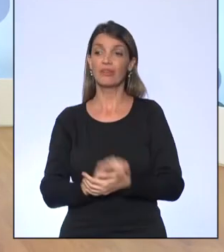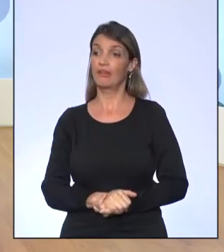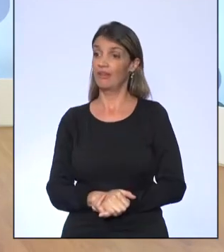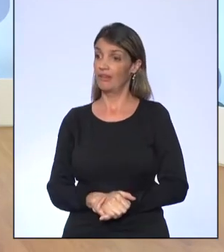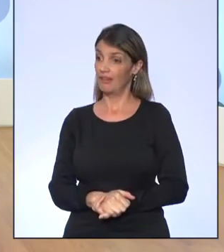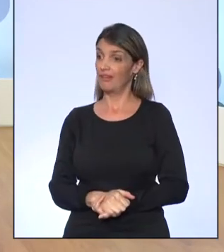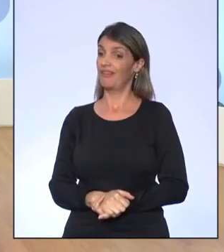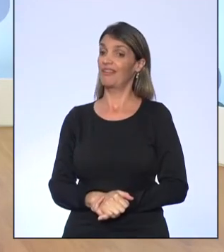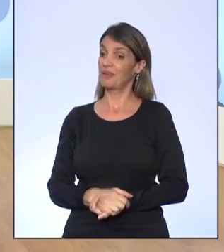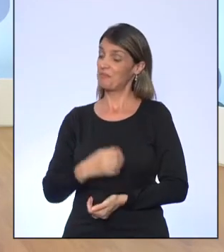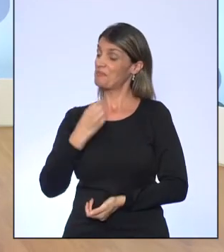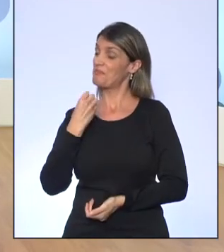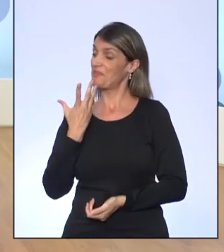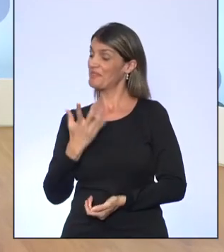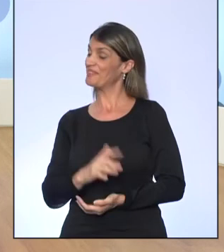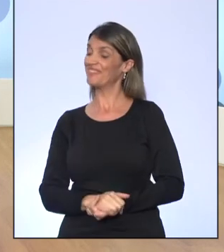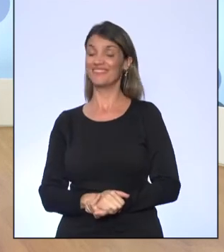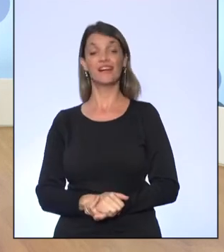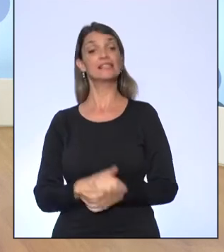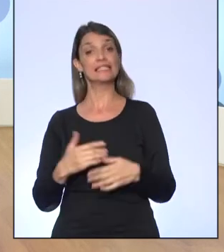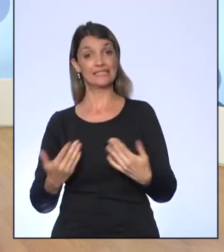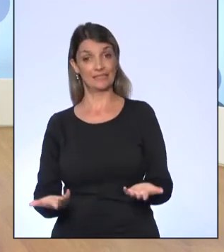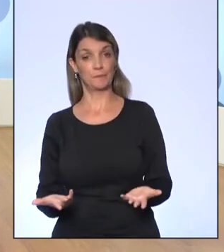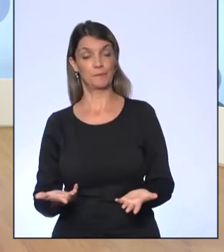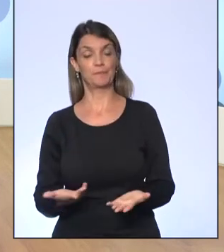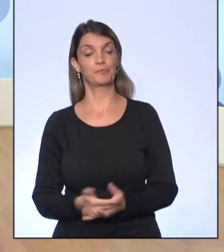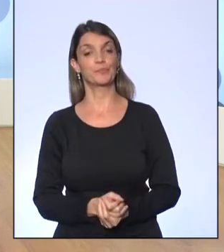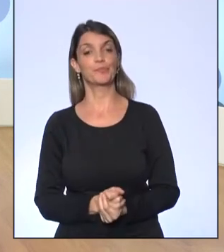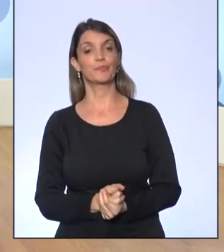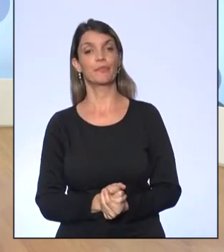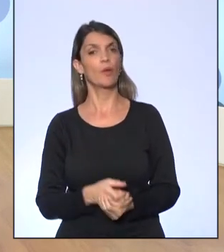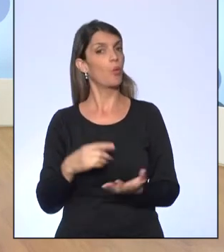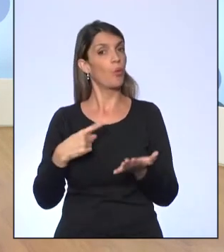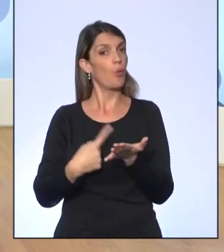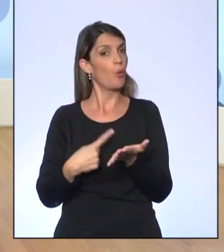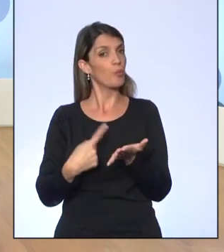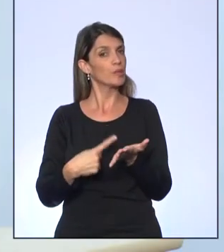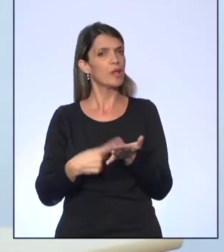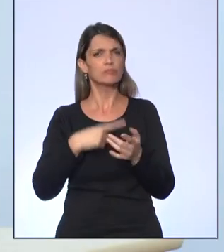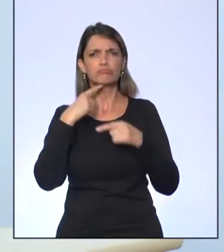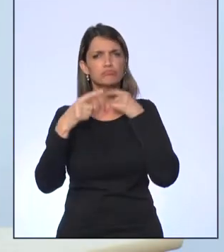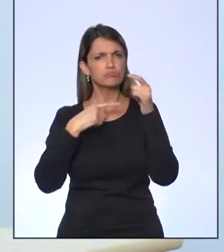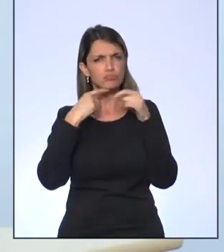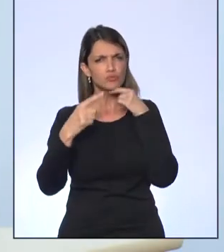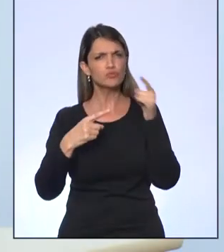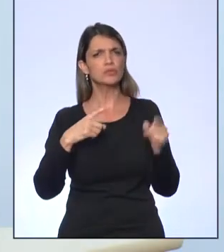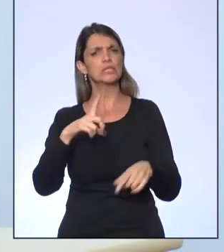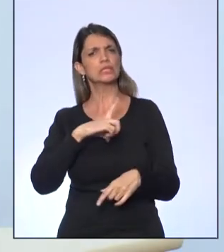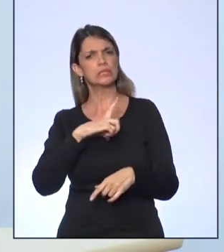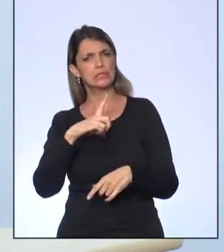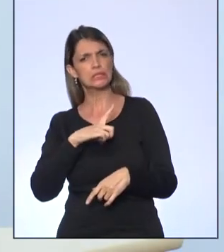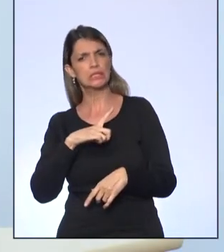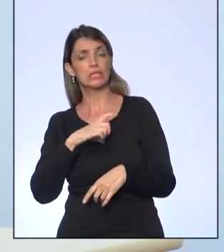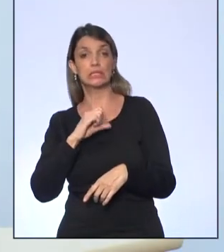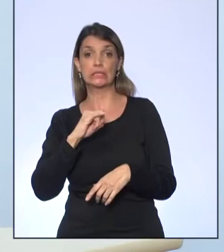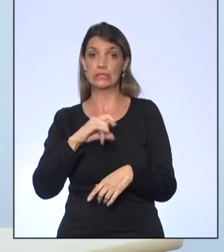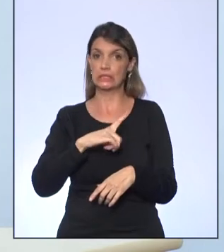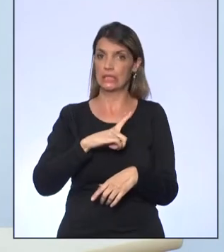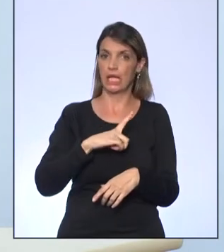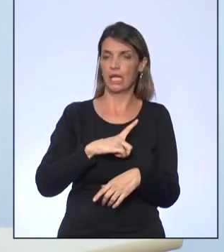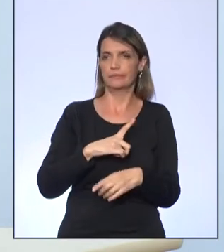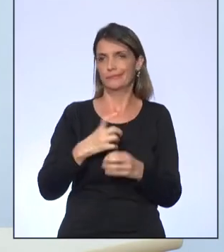bom! Que bom mesmo. Pessoal, ó, então, como a gente tinha combinado, as dúvidas que ficaram e não conseguiram ser